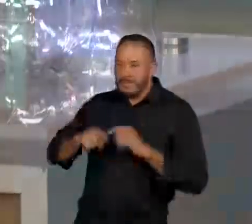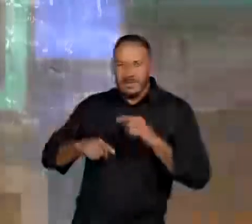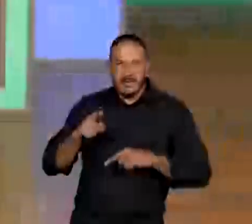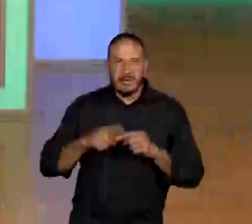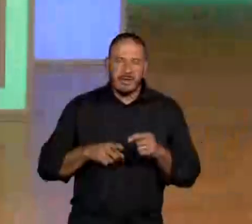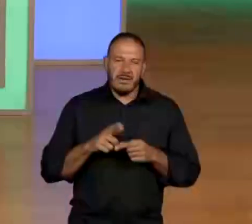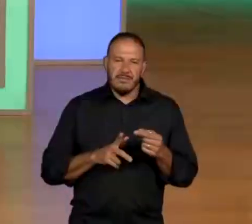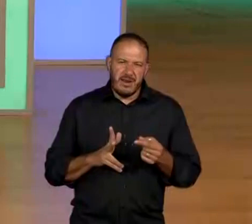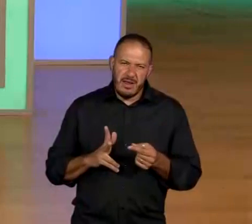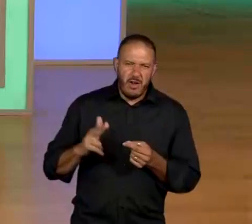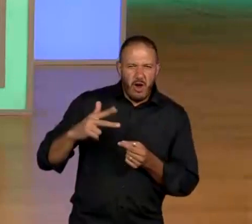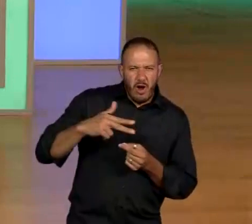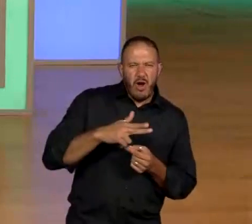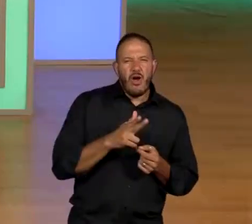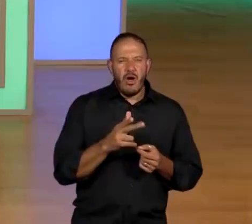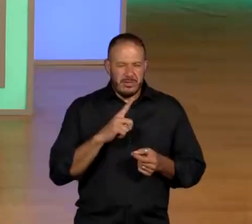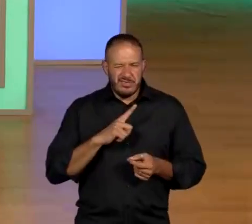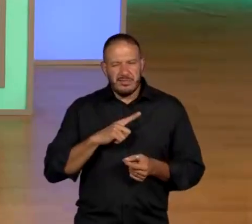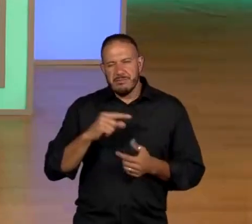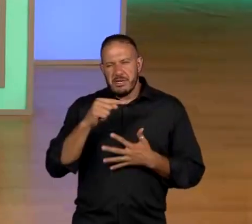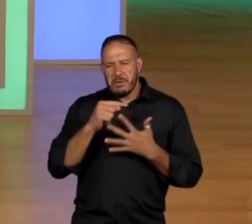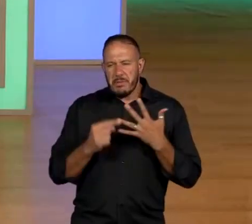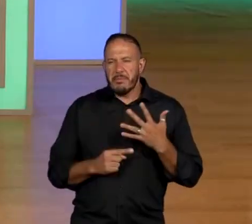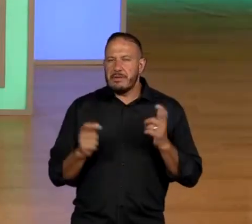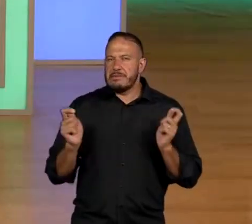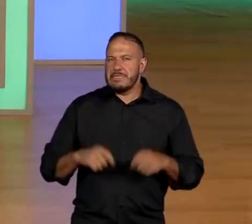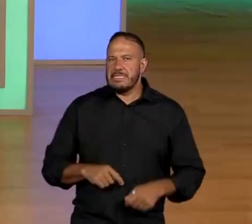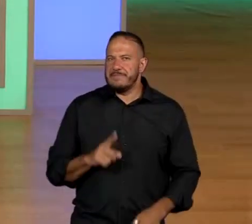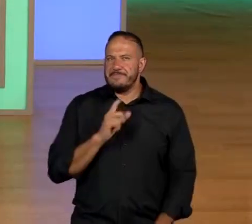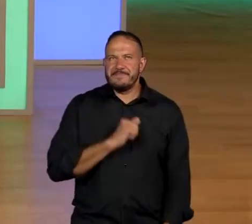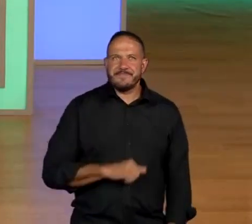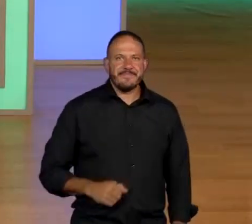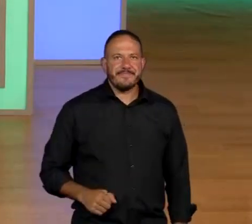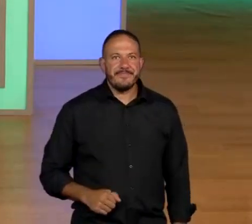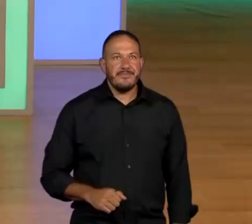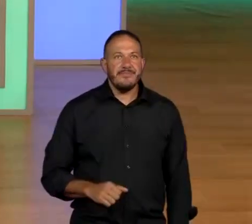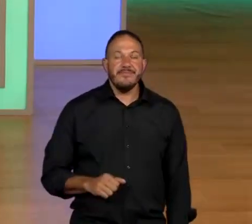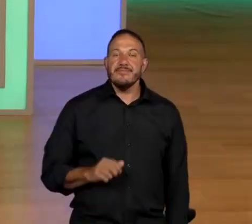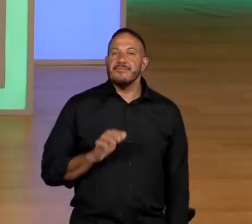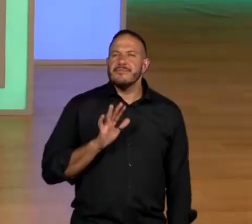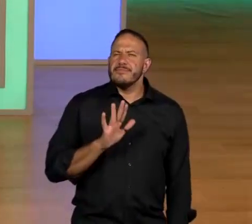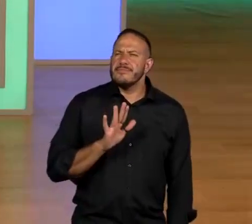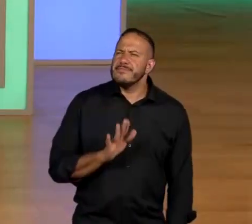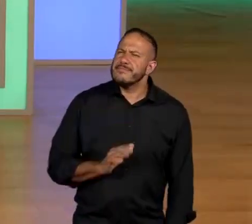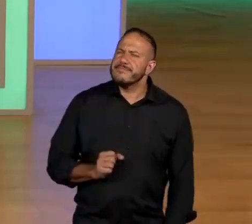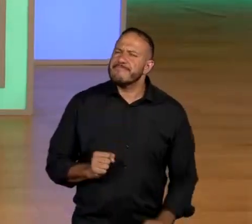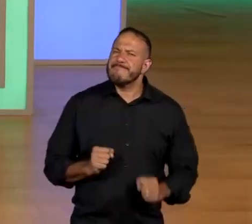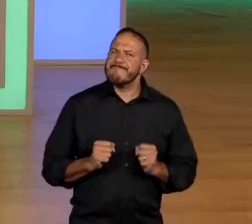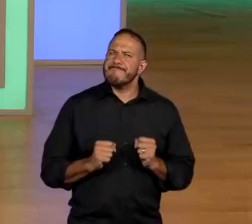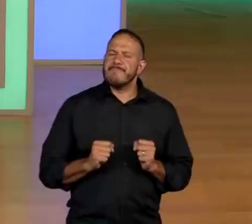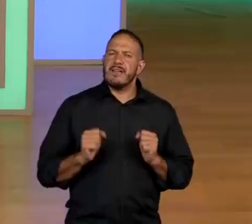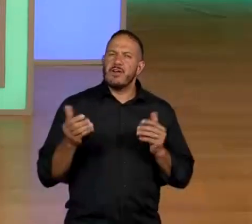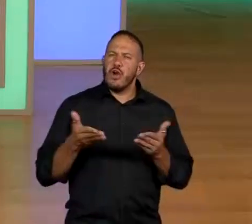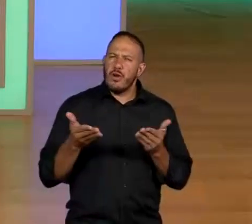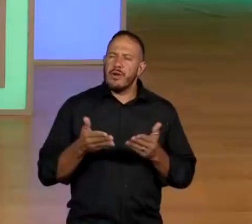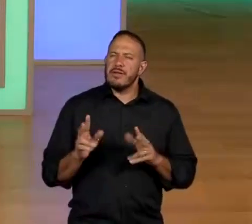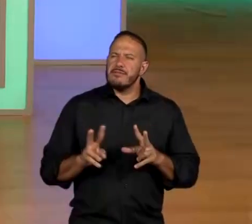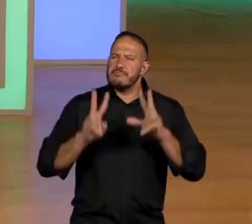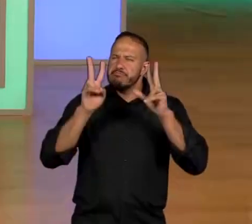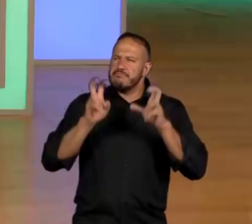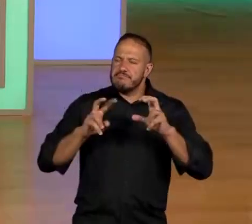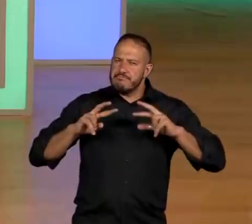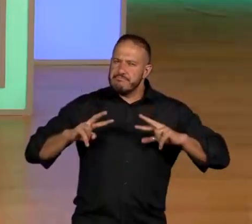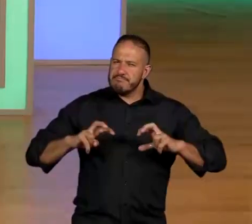recorte e escrita. Básico. Agora, vamos nos aprofundar mais nessa